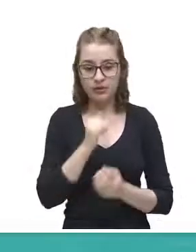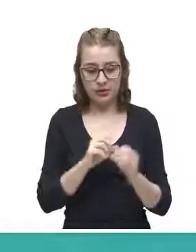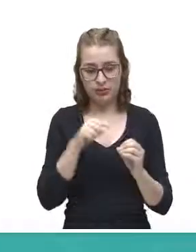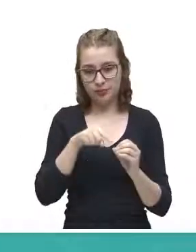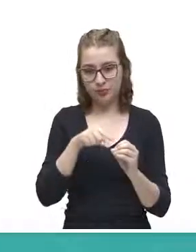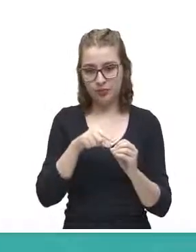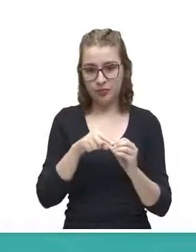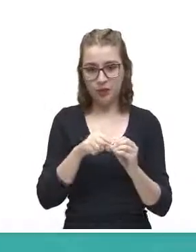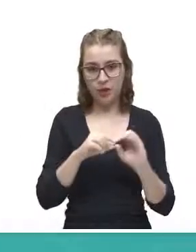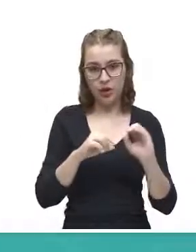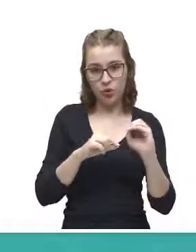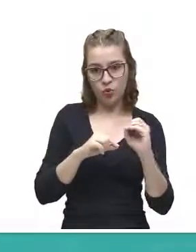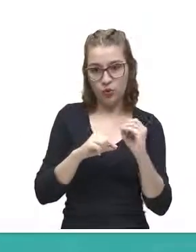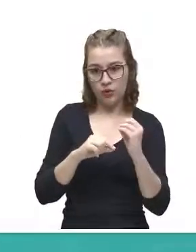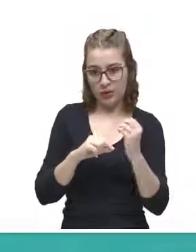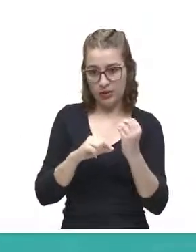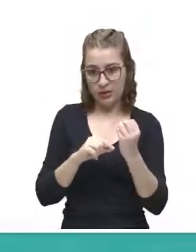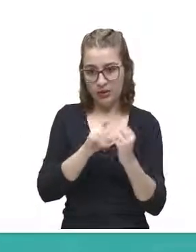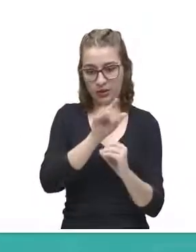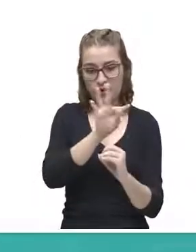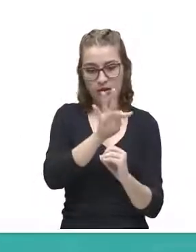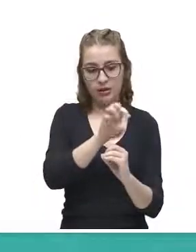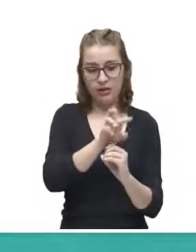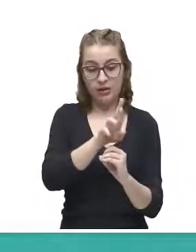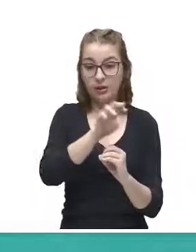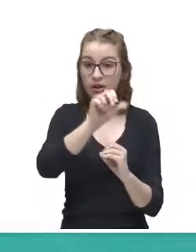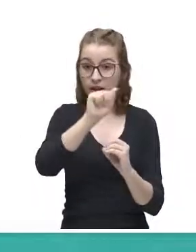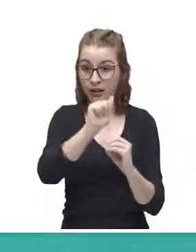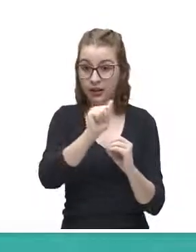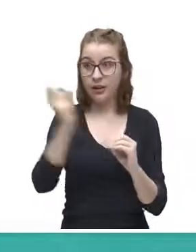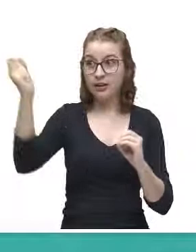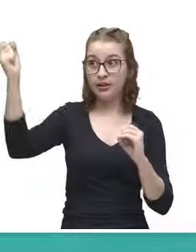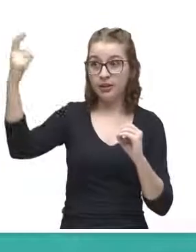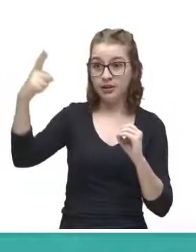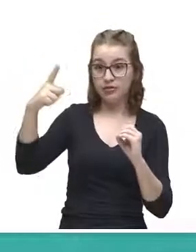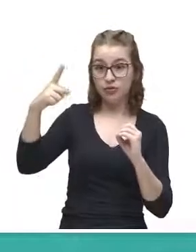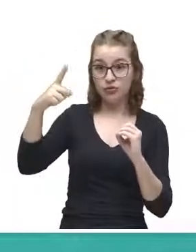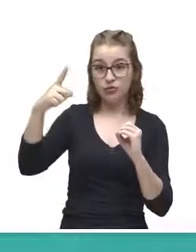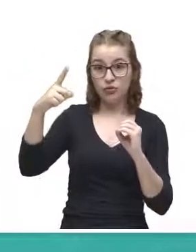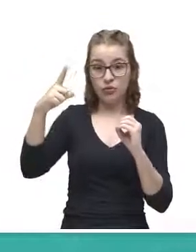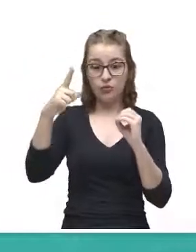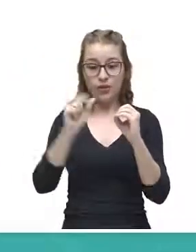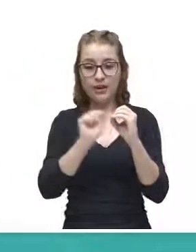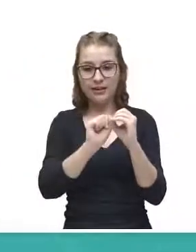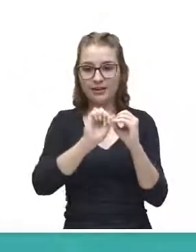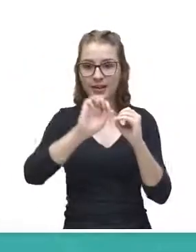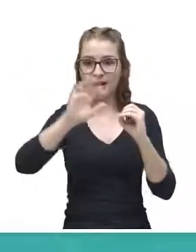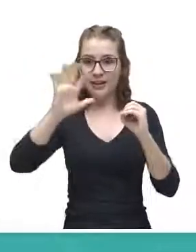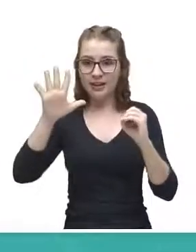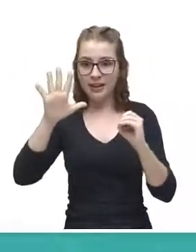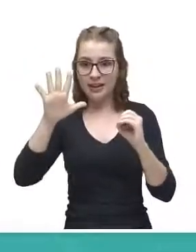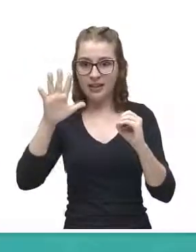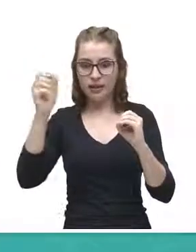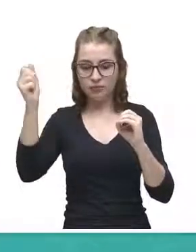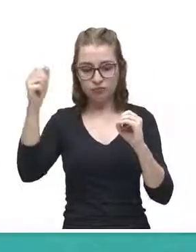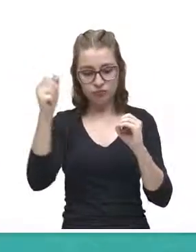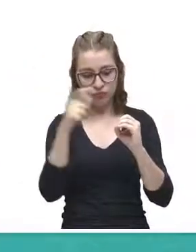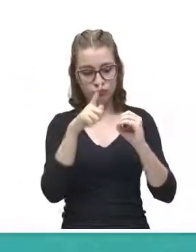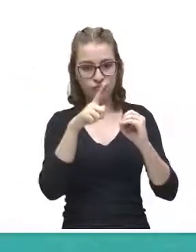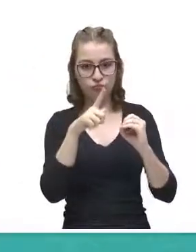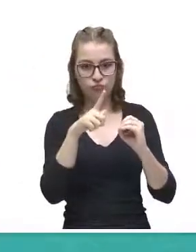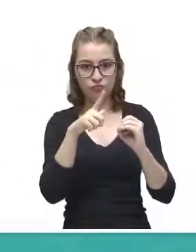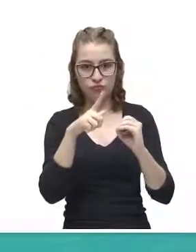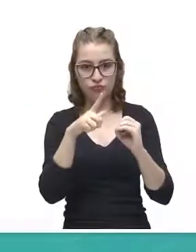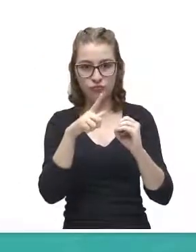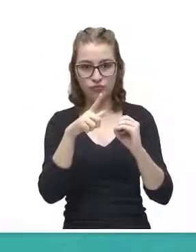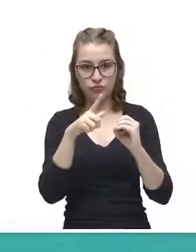só que não para, Fica girando ali, bem devagar, então vai ter uma parte que vai estar aí voltado para o Sol,